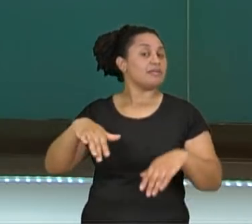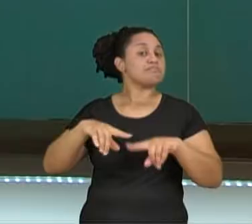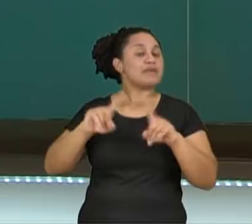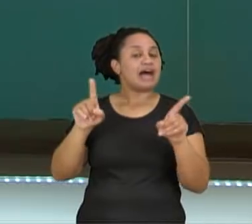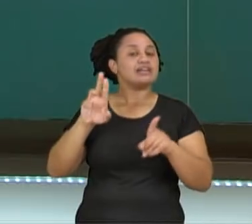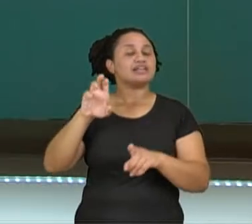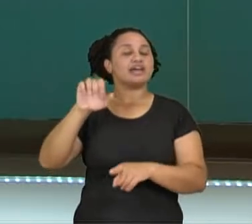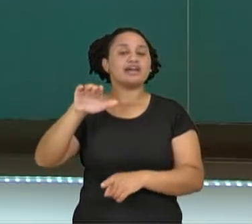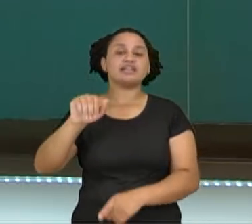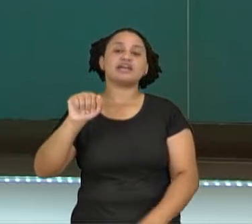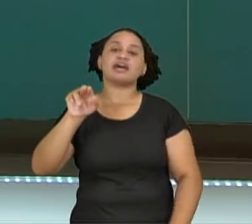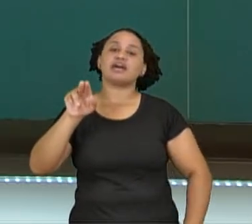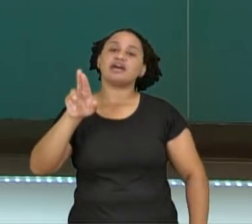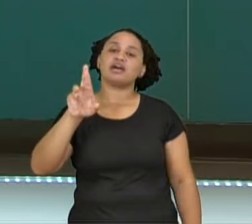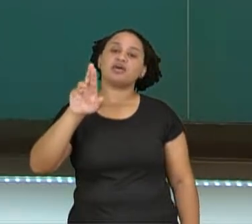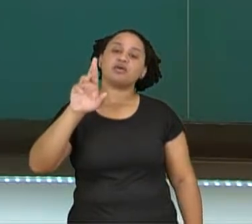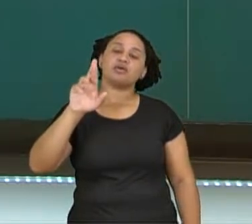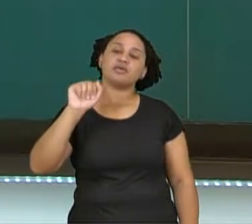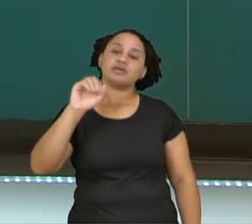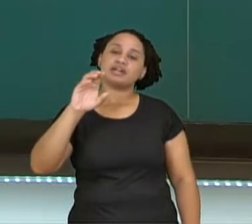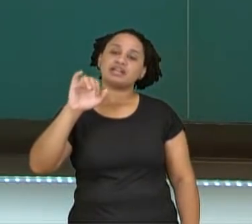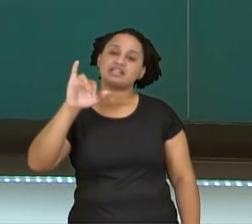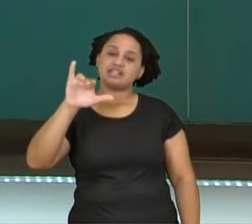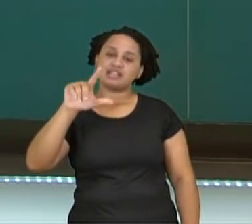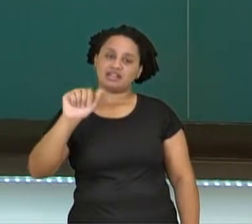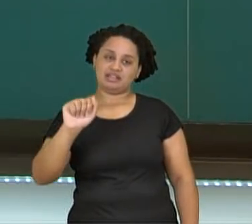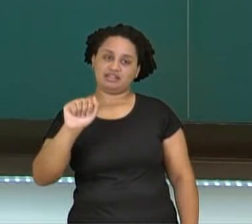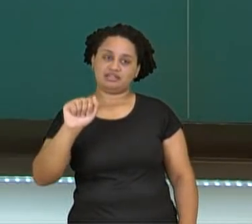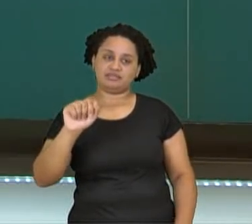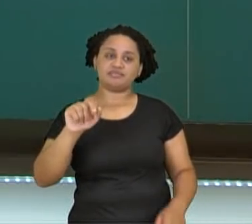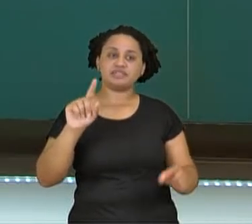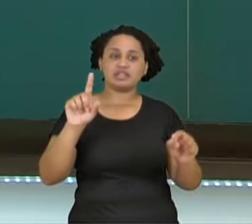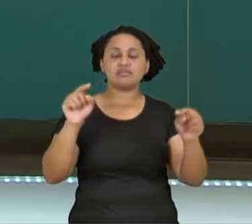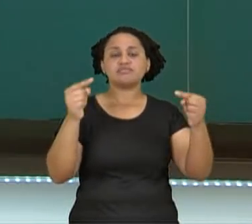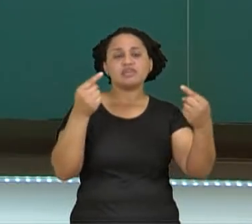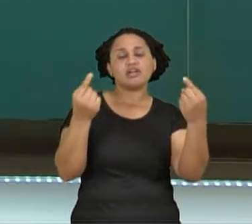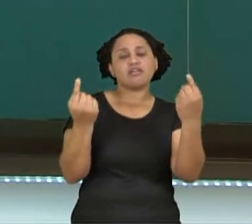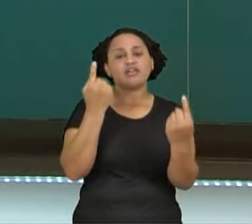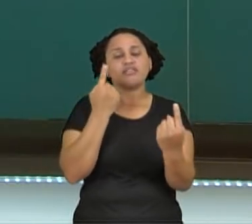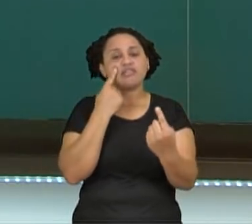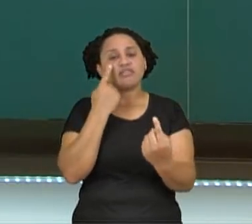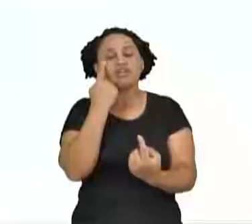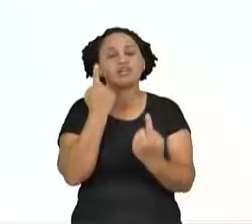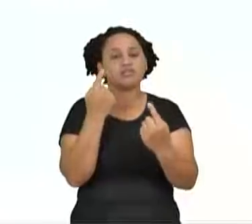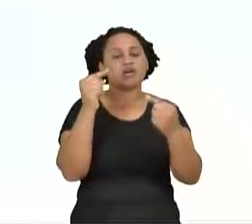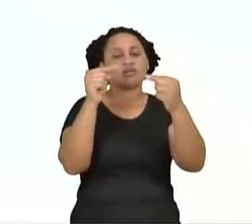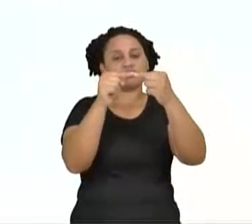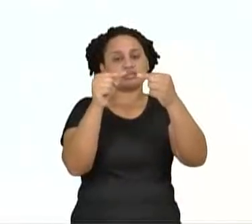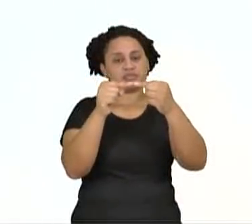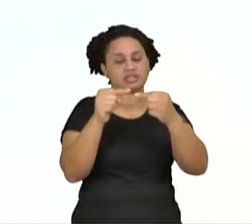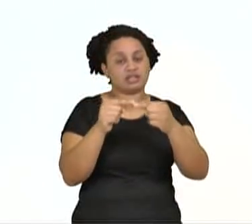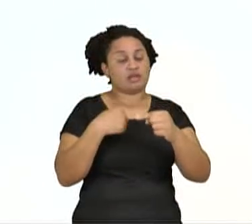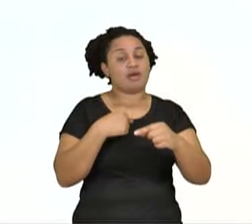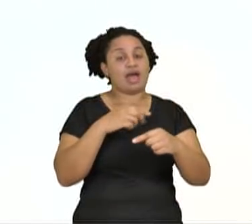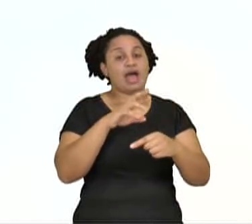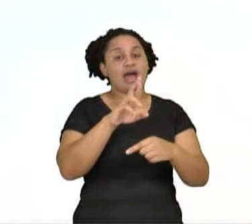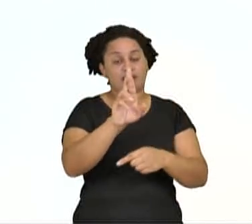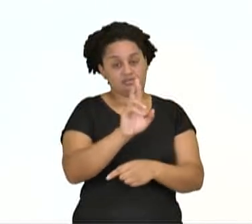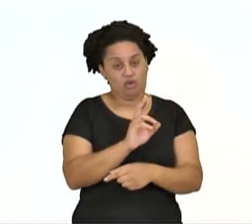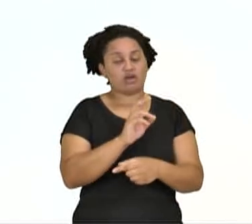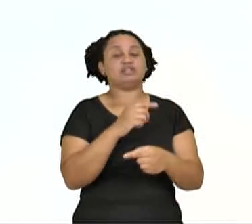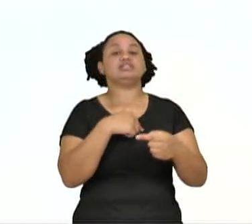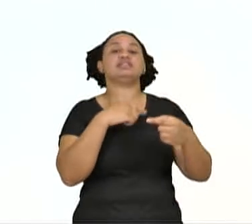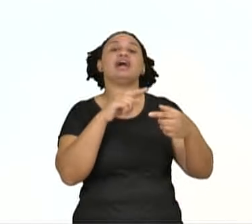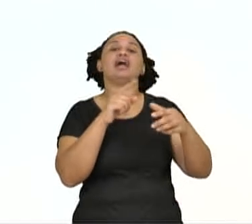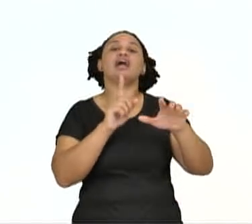Então, ó, uracila, uracila. E a guanina? Com a citosina. E assim por diante. Então, resposta à letra A. Então, se você fizer tudo bem certinho,